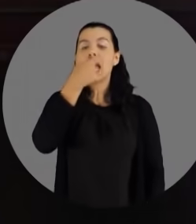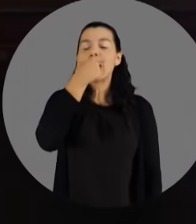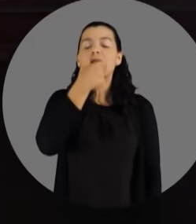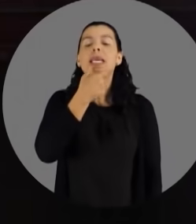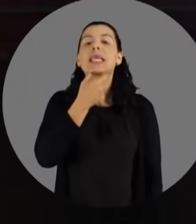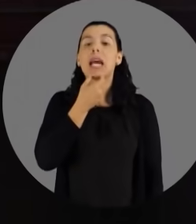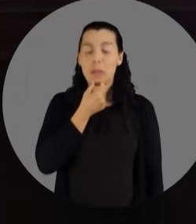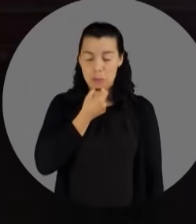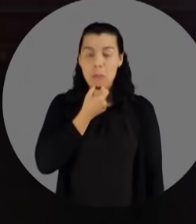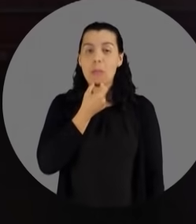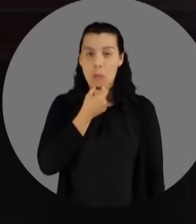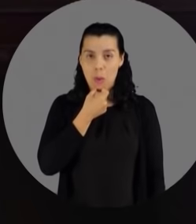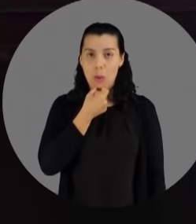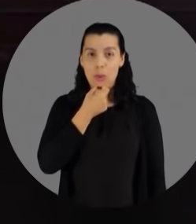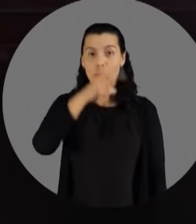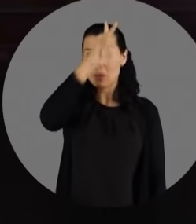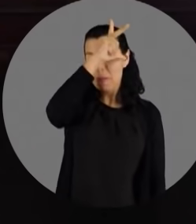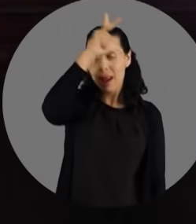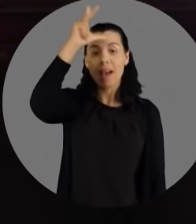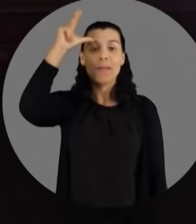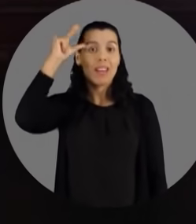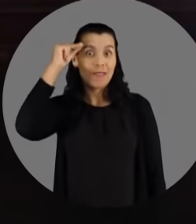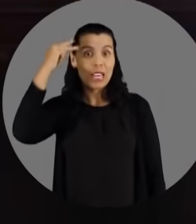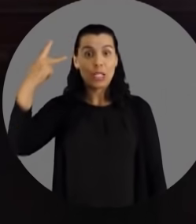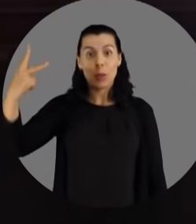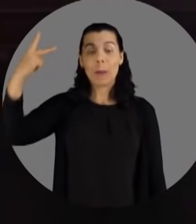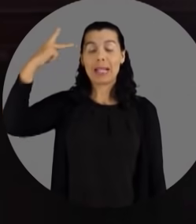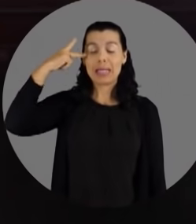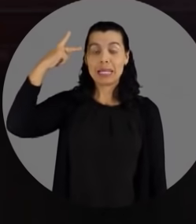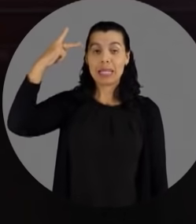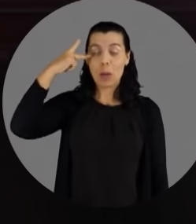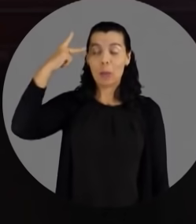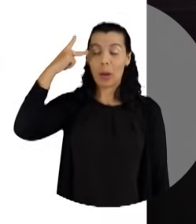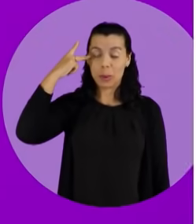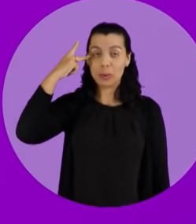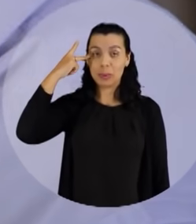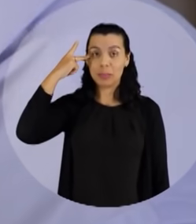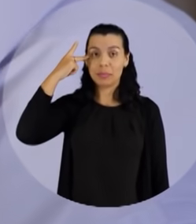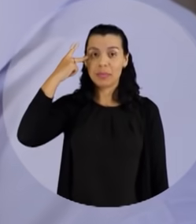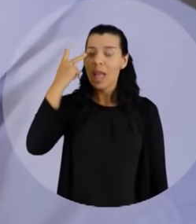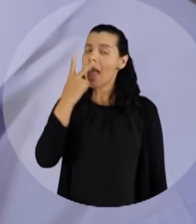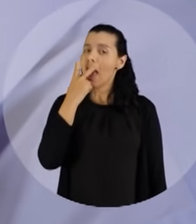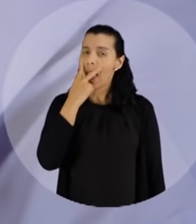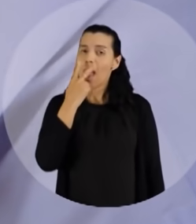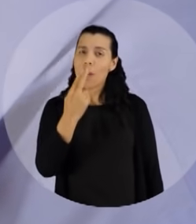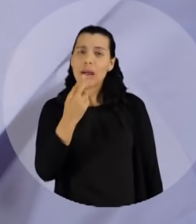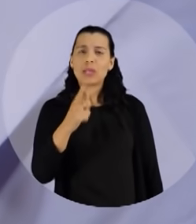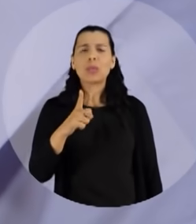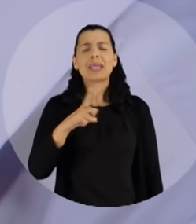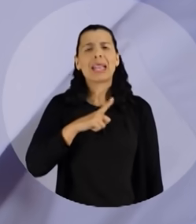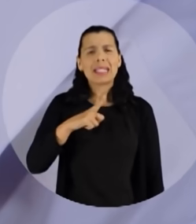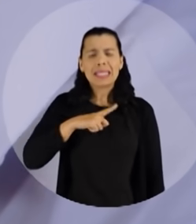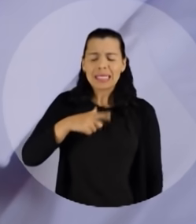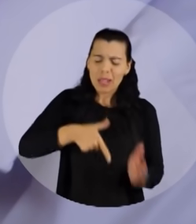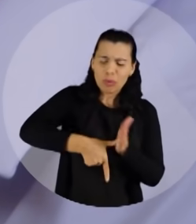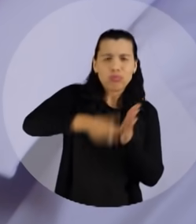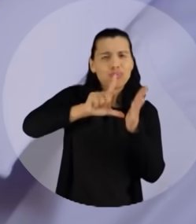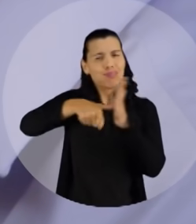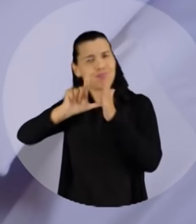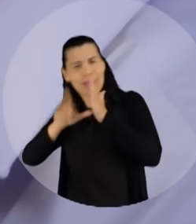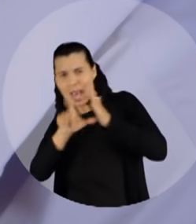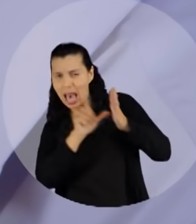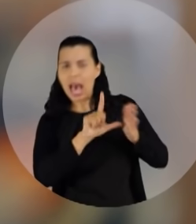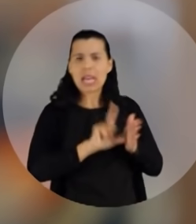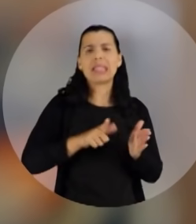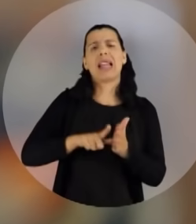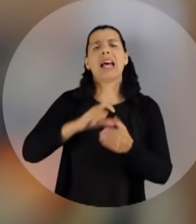Guilherme Boulos é prefeito de São Paulo. Eu acho que a gente teve muitos retrocessos nos